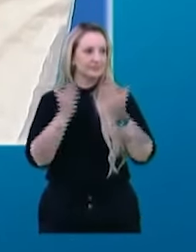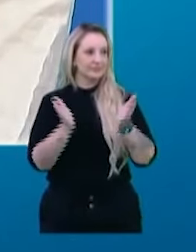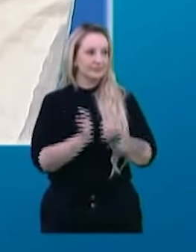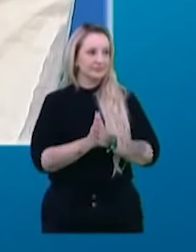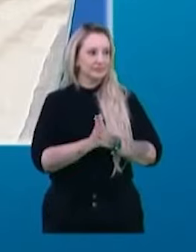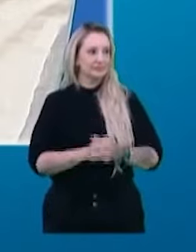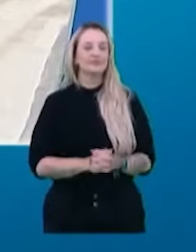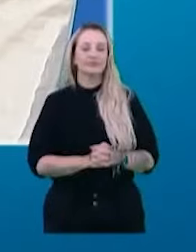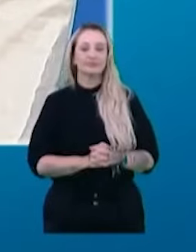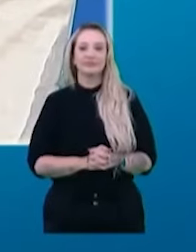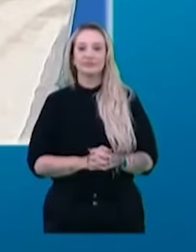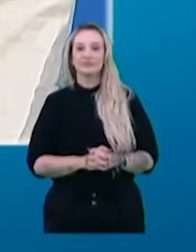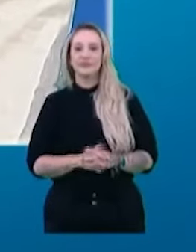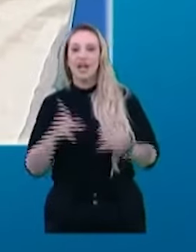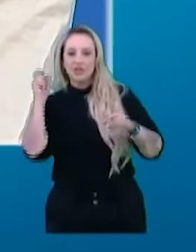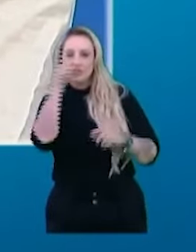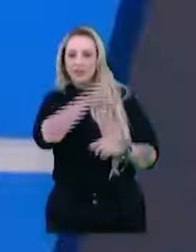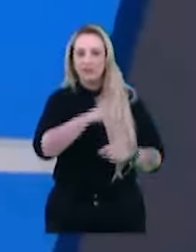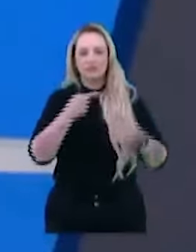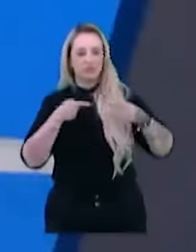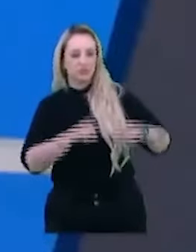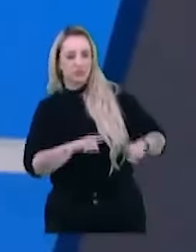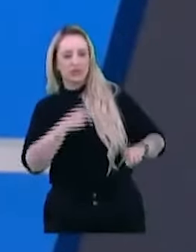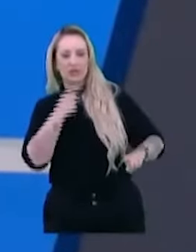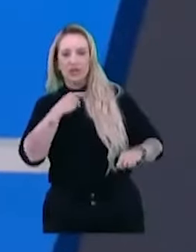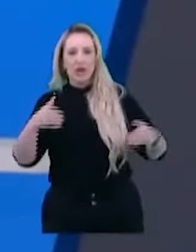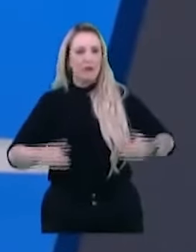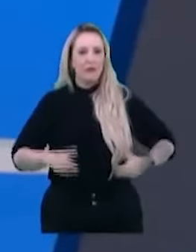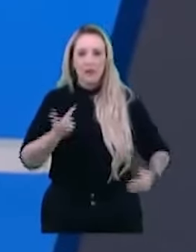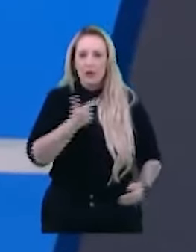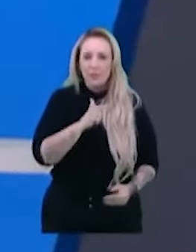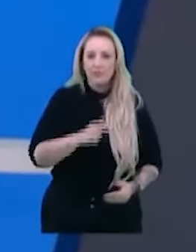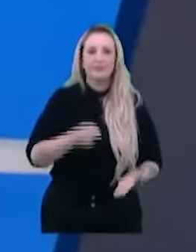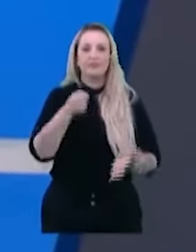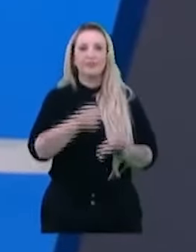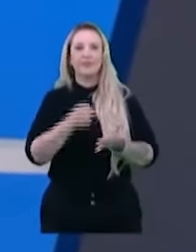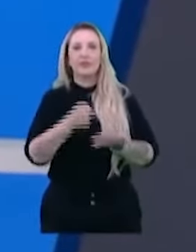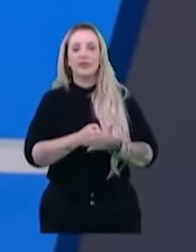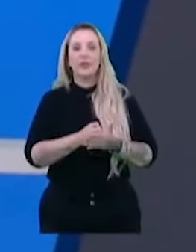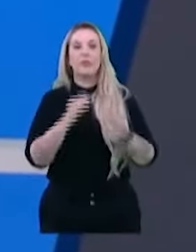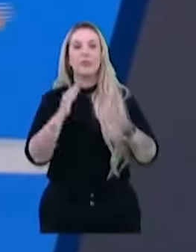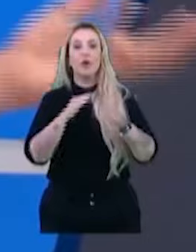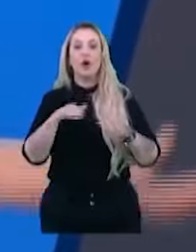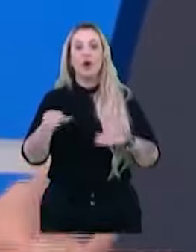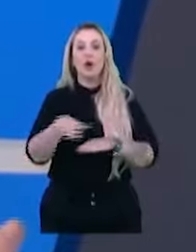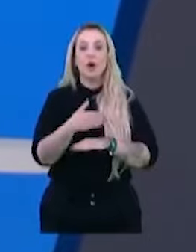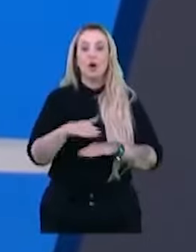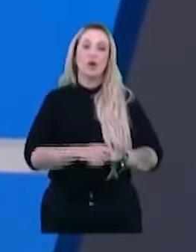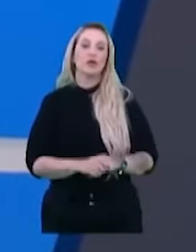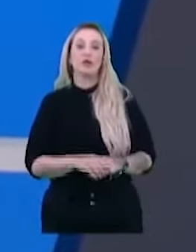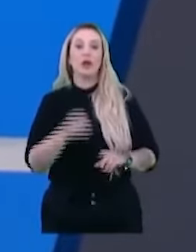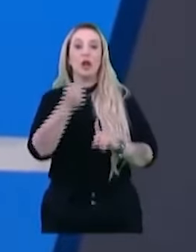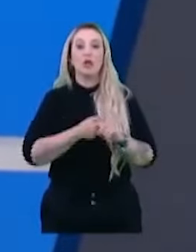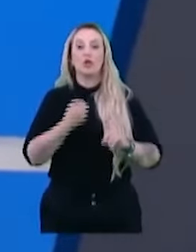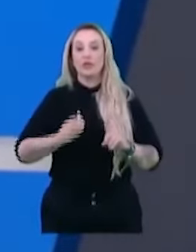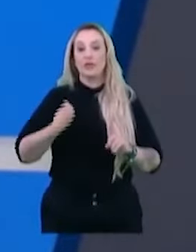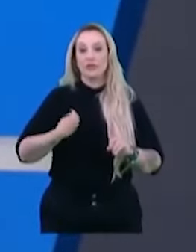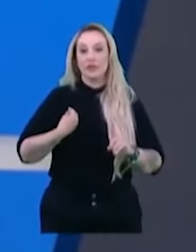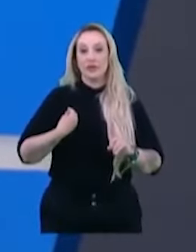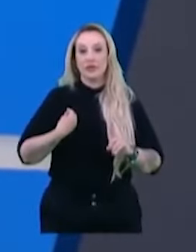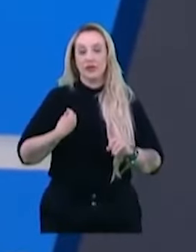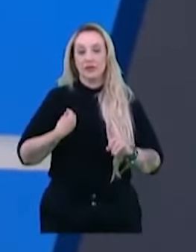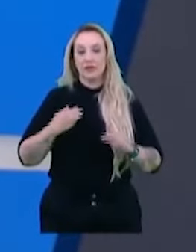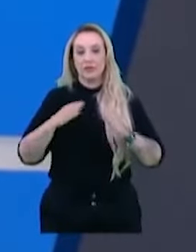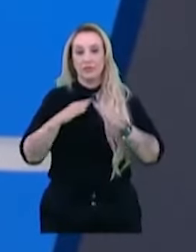que é combater as desigualdades, que é garantir que ninguém passe fome, que é garantir que ninguém more na rua. Minha luta a vida toda foi essa no Movimento Sem